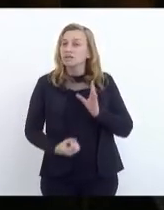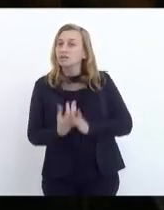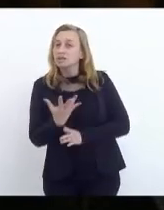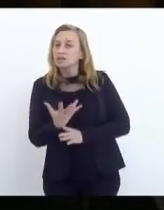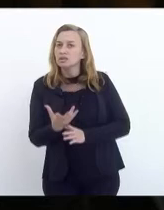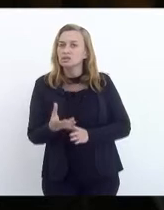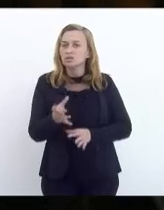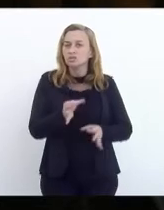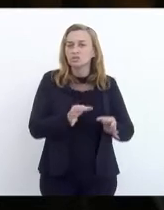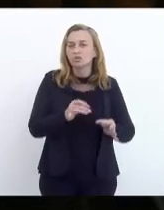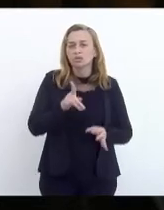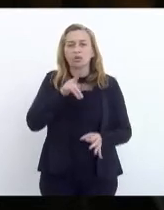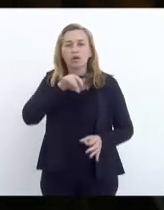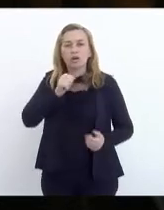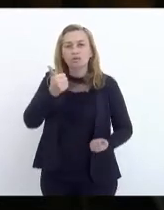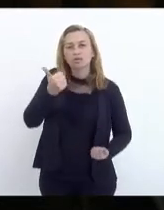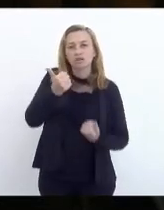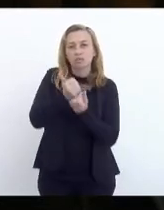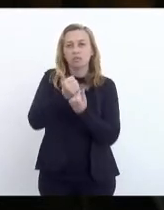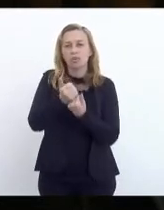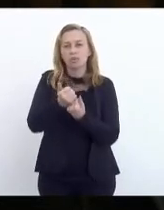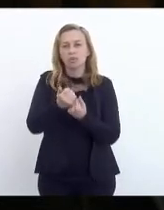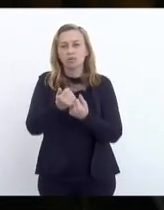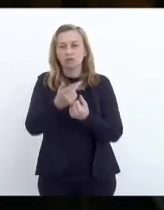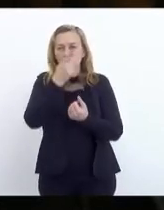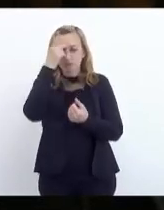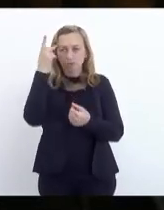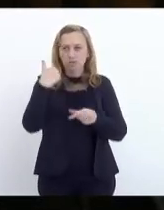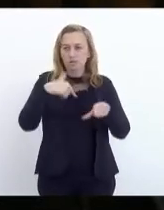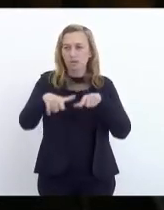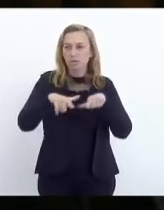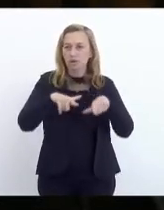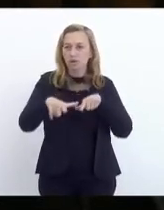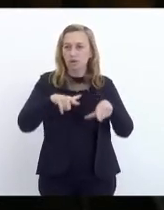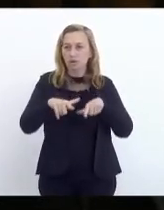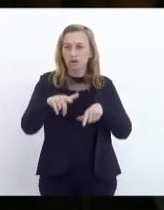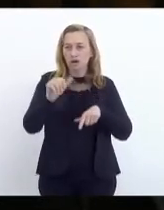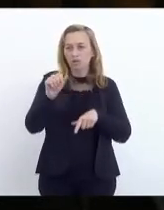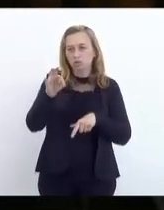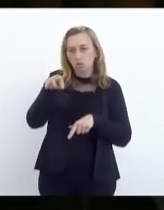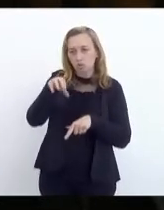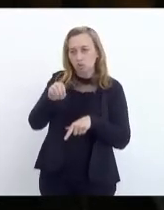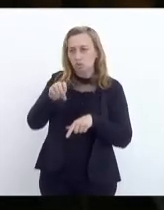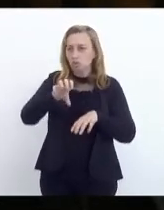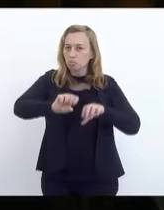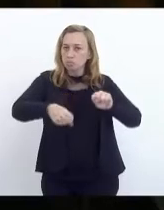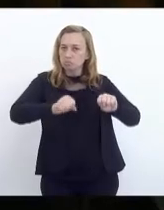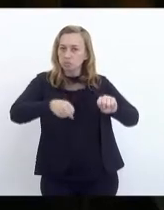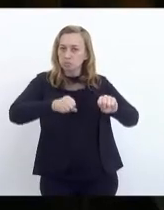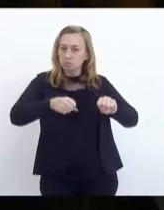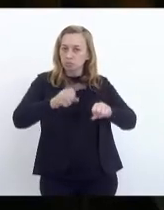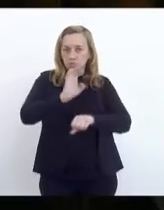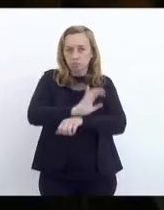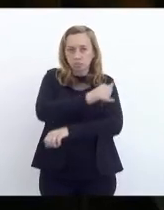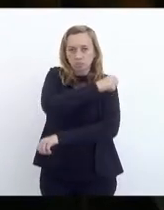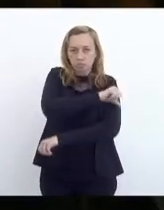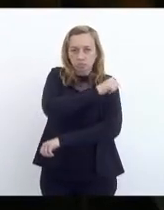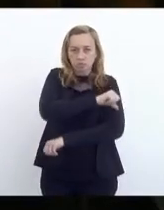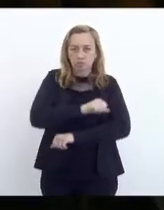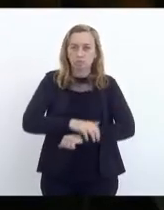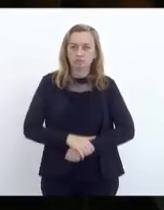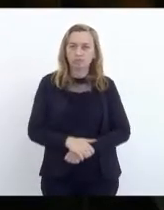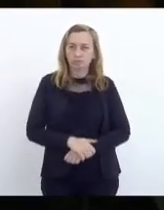do programa de apoio ao trabalhador autônomo motorizado no âmbito do Estado do Rio de